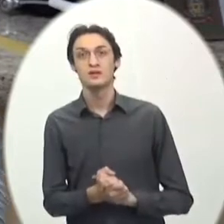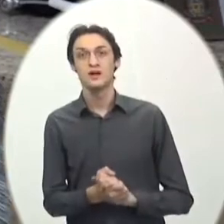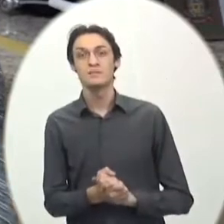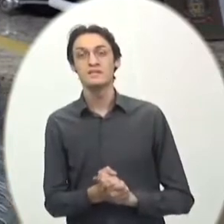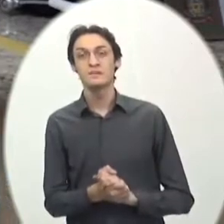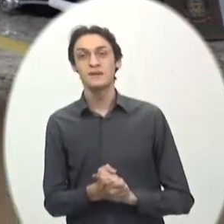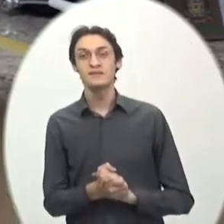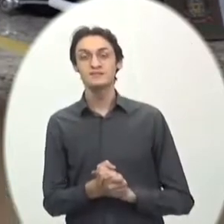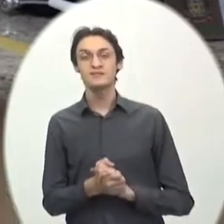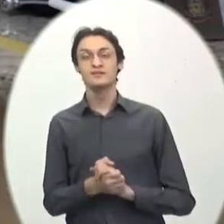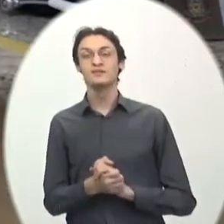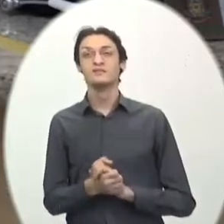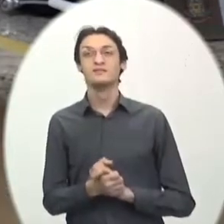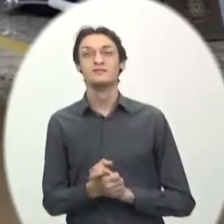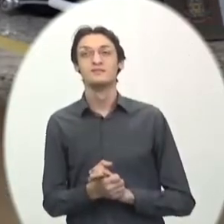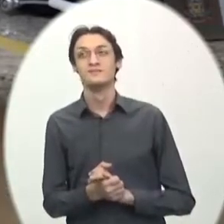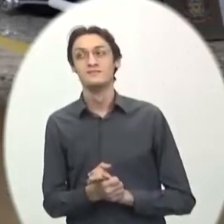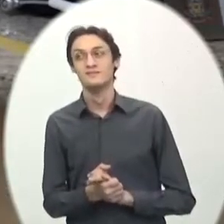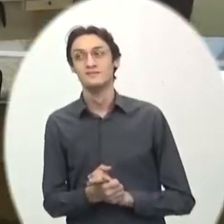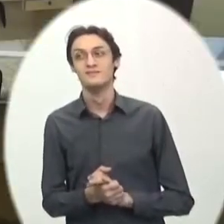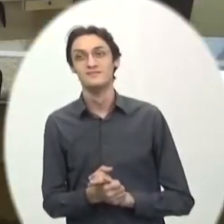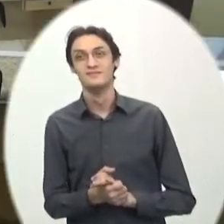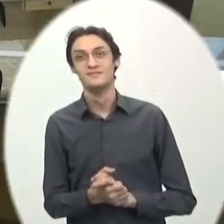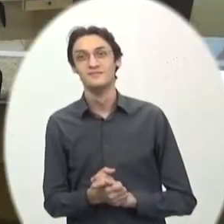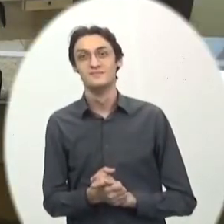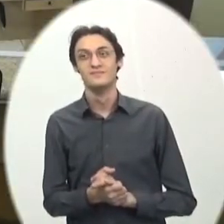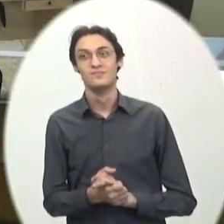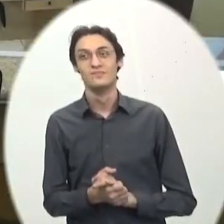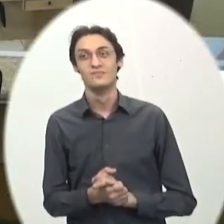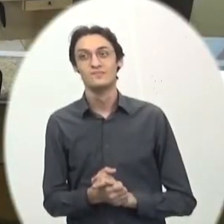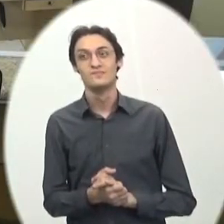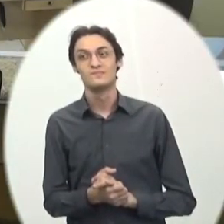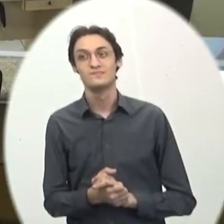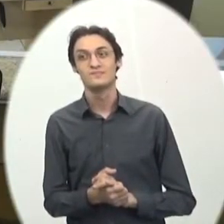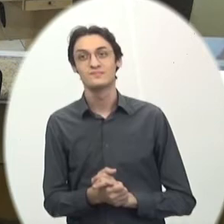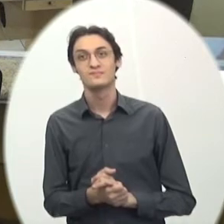garagem. Ok, ok. Tá bom, senhor presidente.